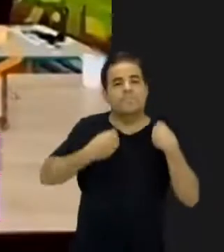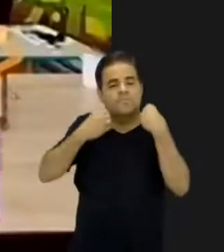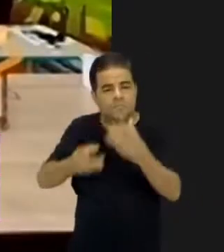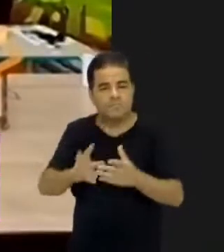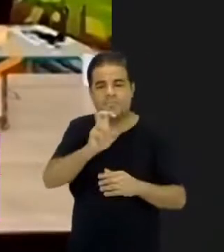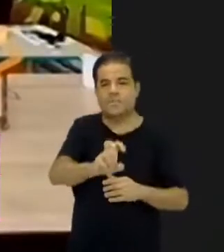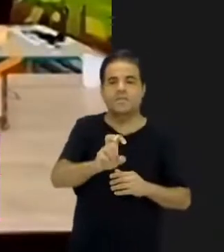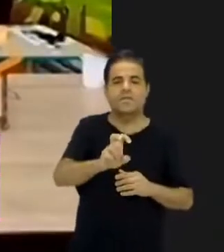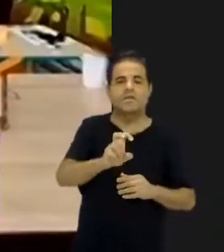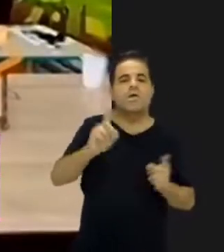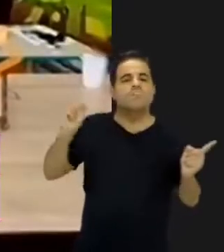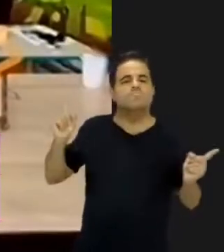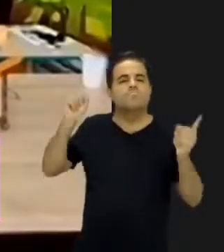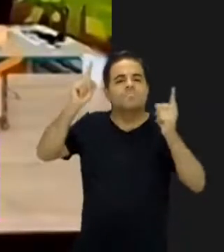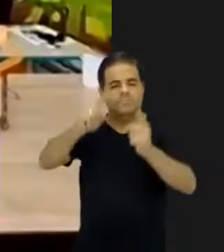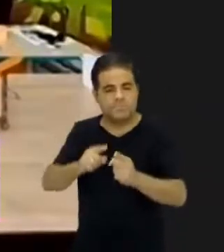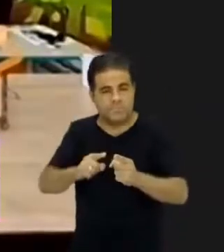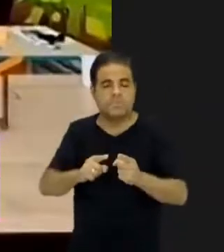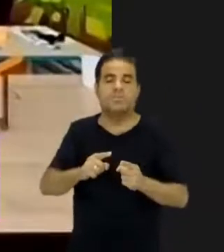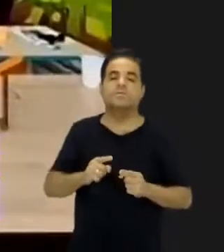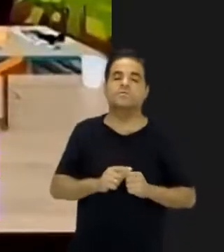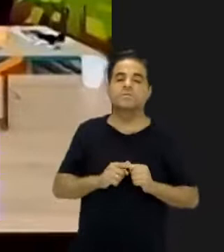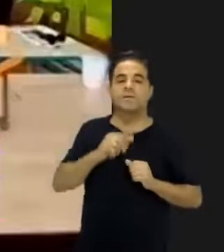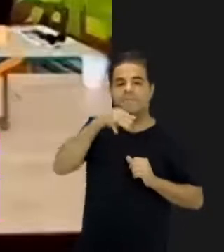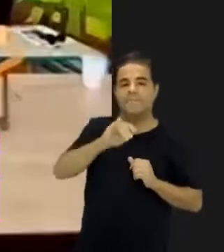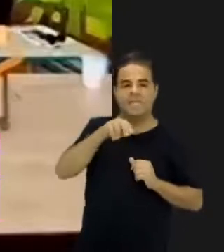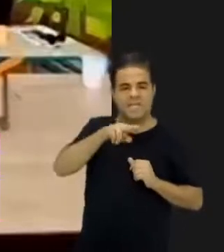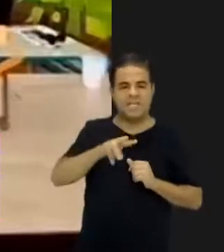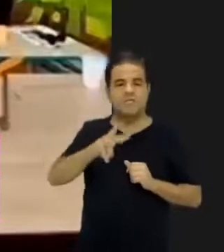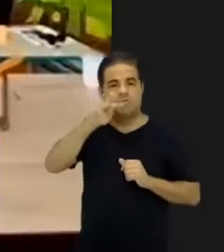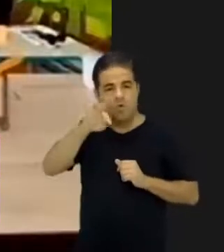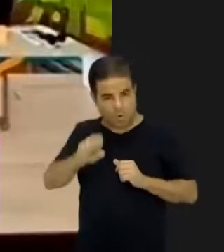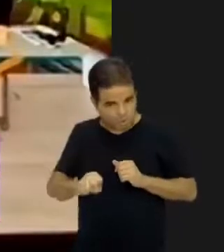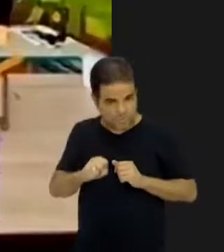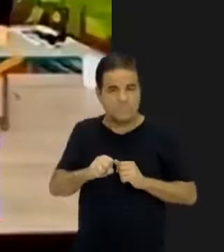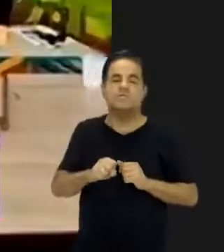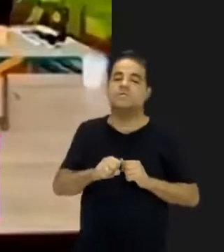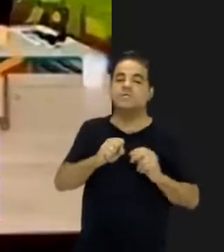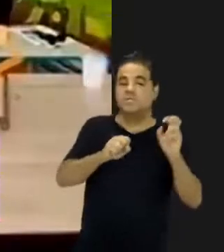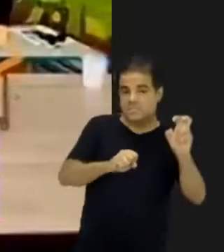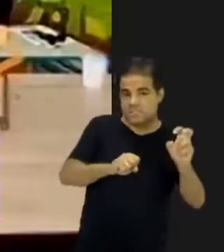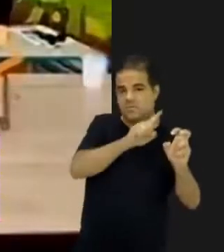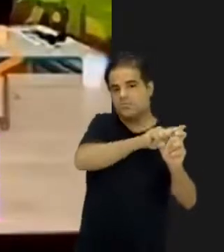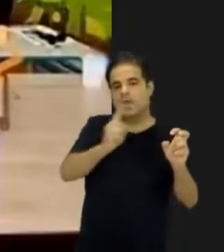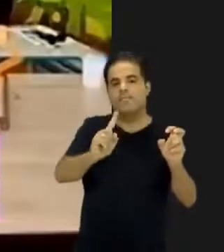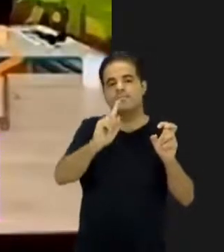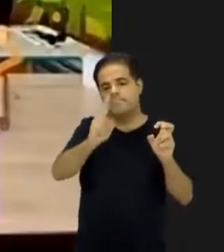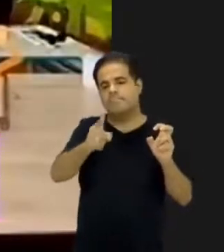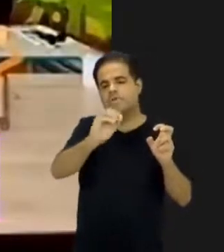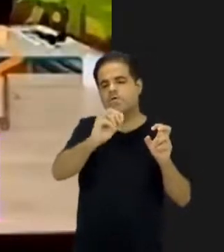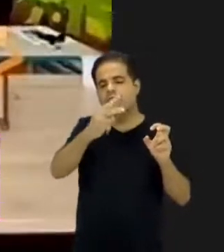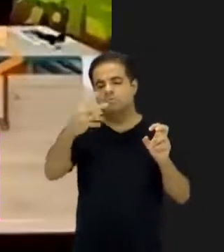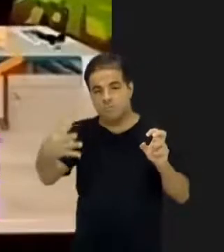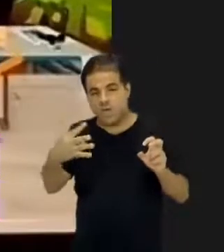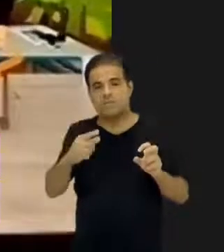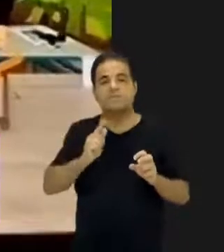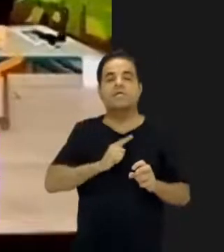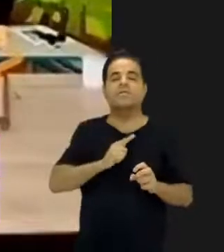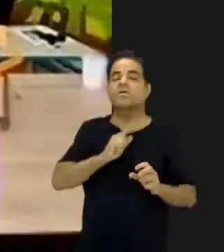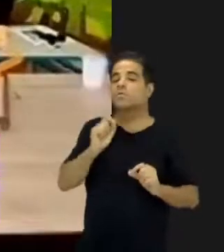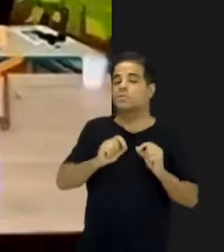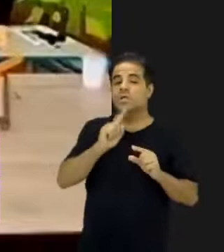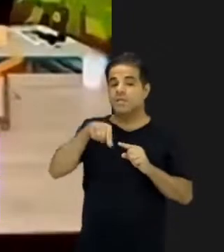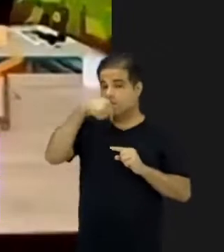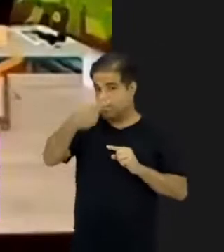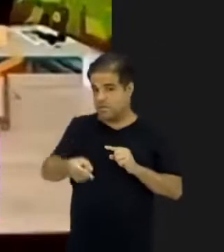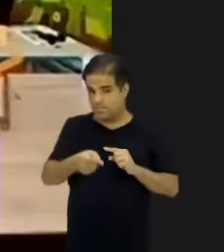5 milivolts, né? Que significa, os 5 milivolts, quando eu estou falando, quer dizer, se eu dividir 5 por 1024, você vai ter assim,